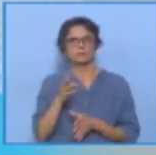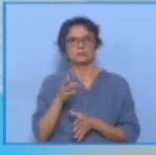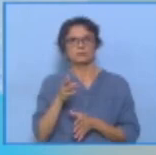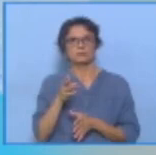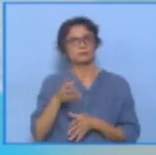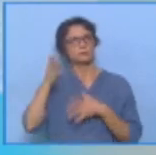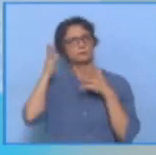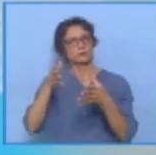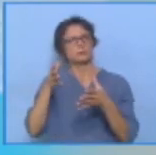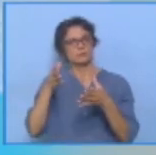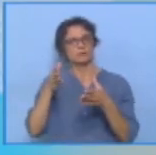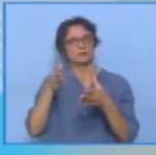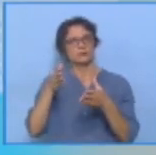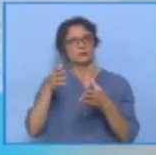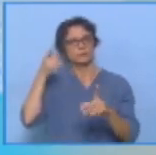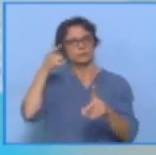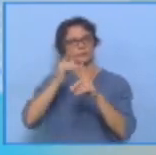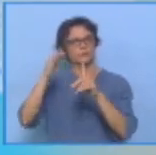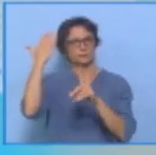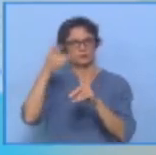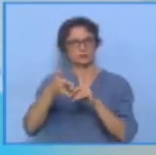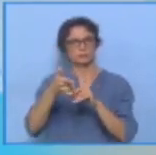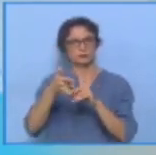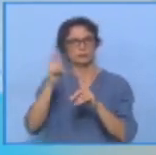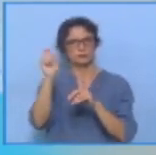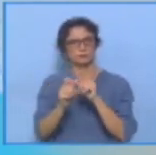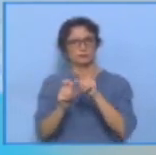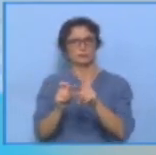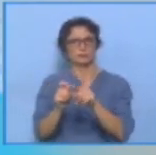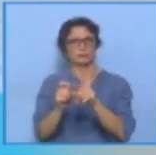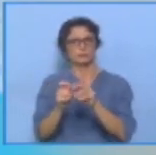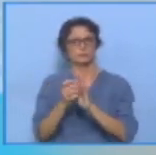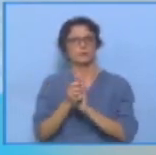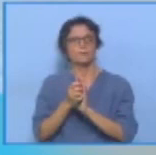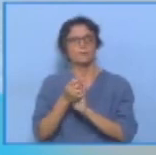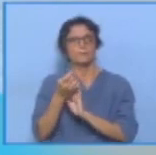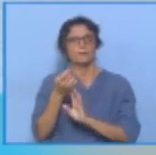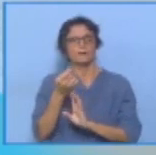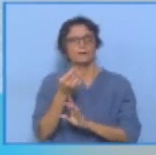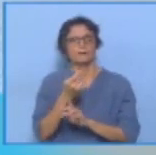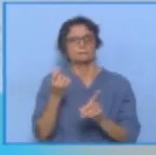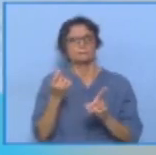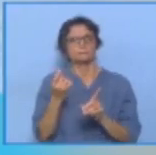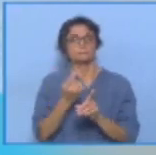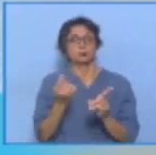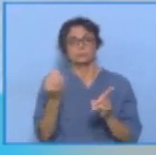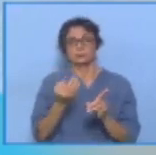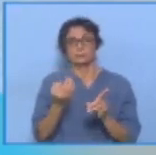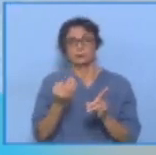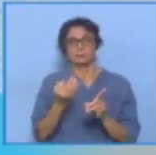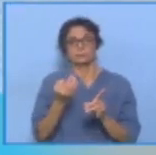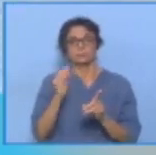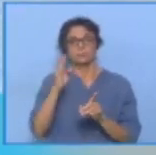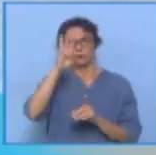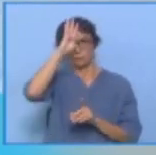imprimir ao mês, porque, ao contrário, também é uma chamada de atenção quase de agenda, mas a partir do momento em que o próprio Papa